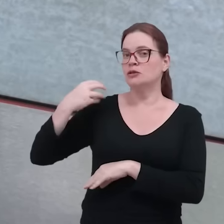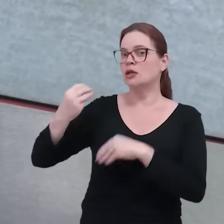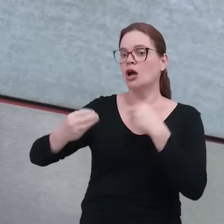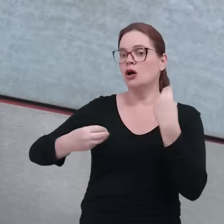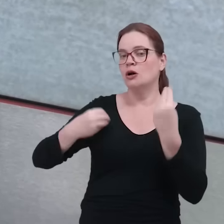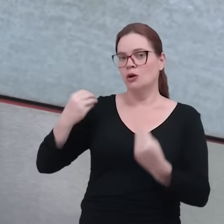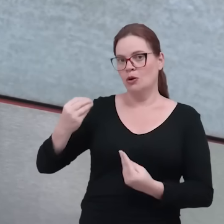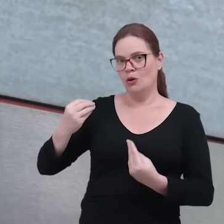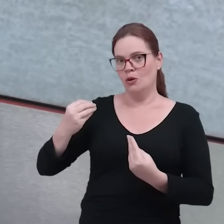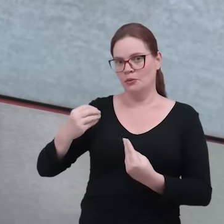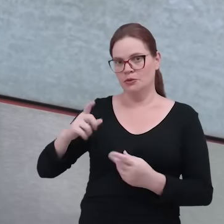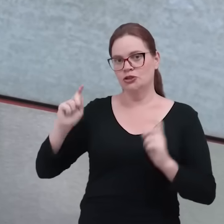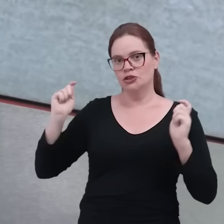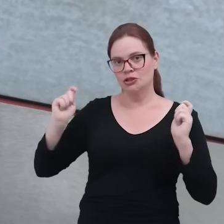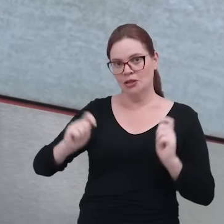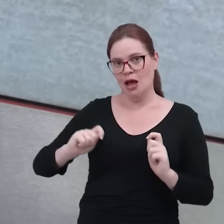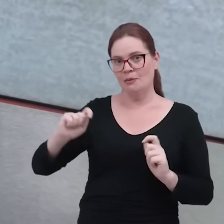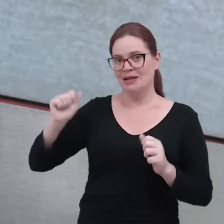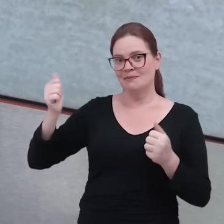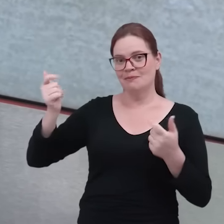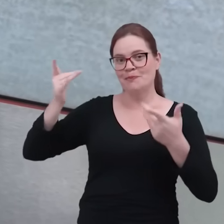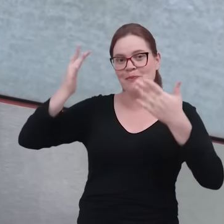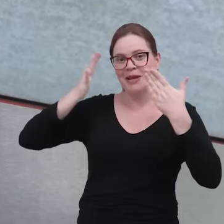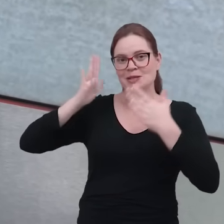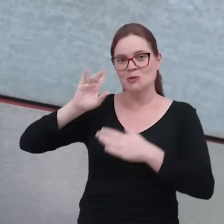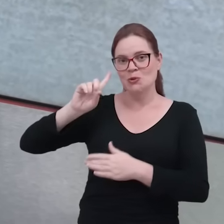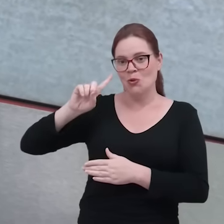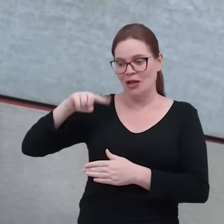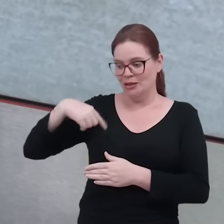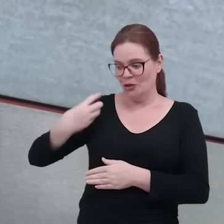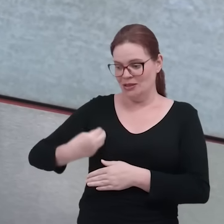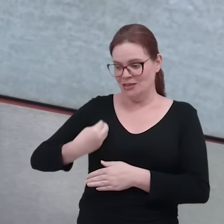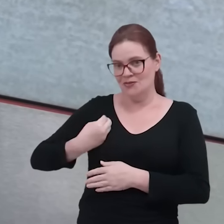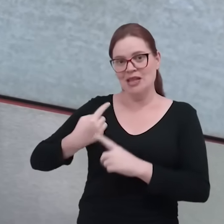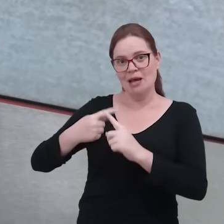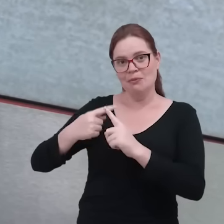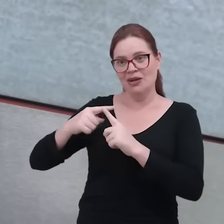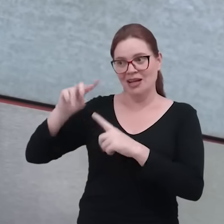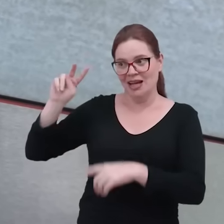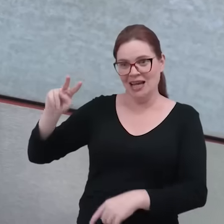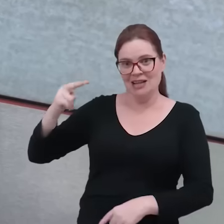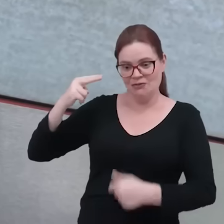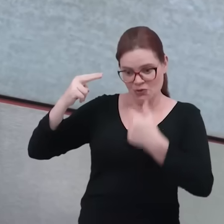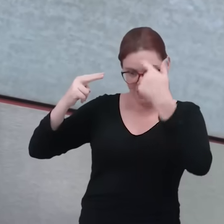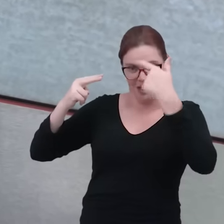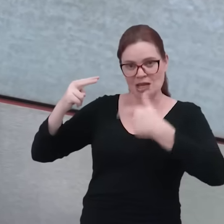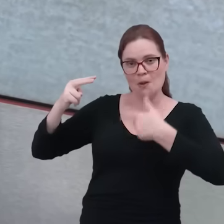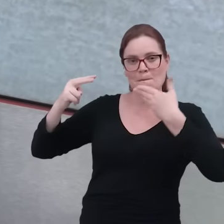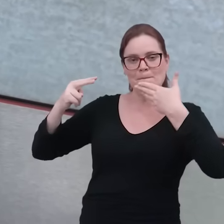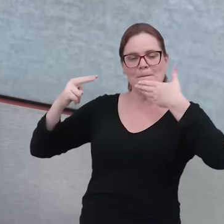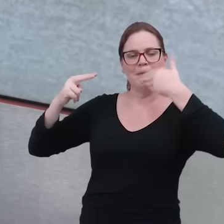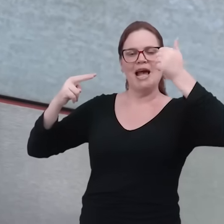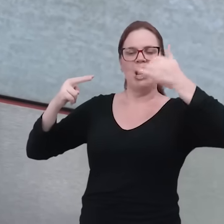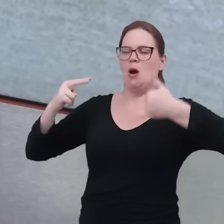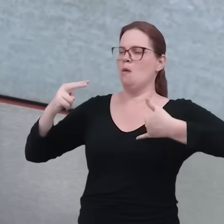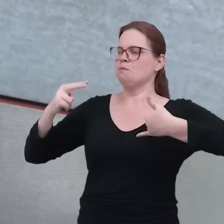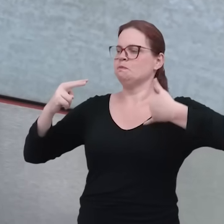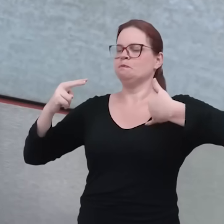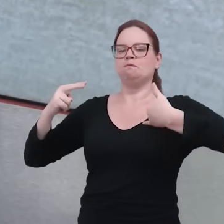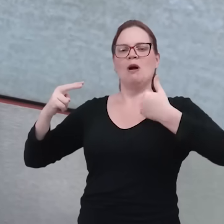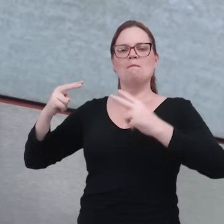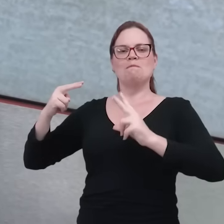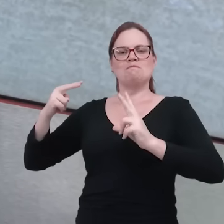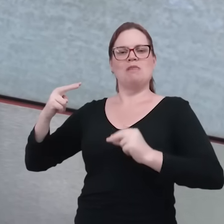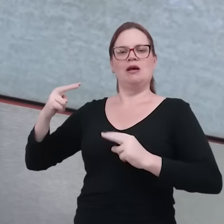de querer alcançar nossas vidas, não foi porque Deus viu em nós nenhum mérito, nenhuma obra que